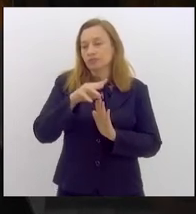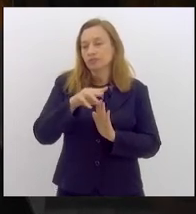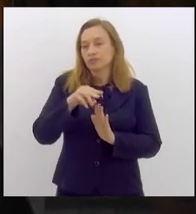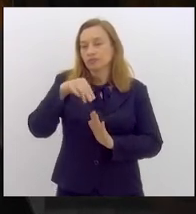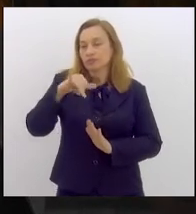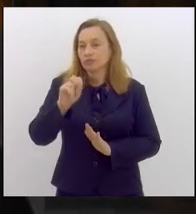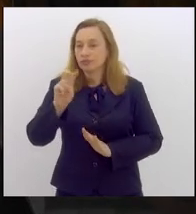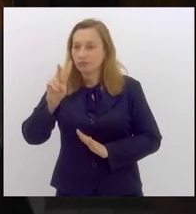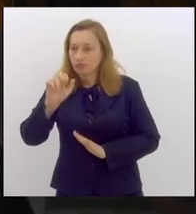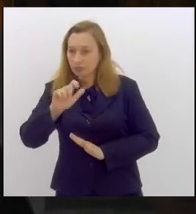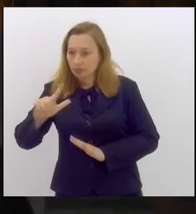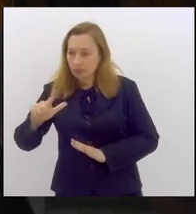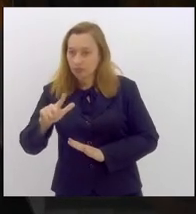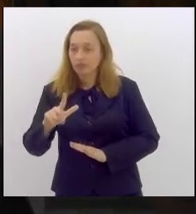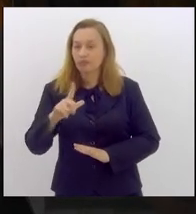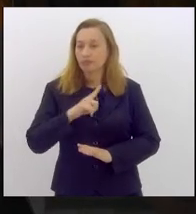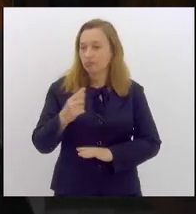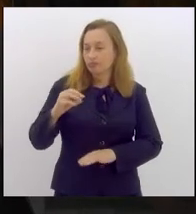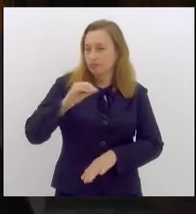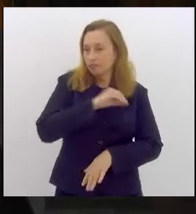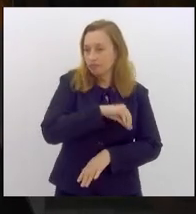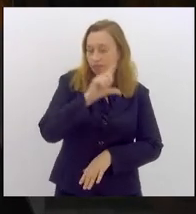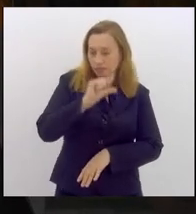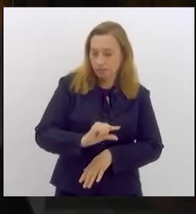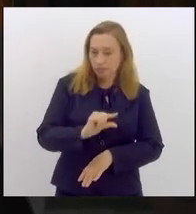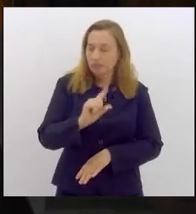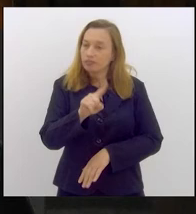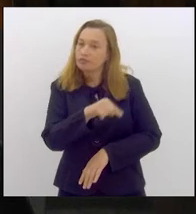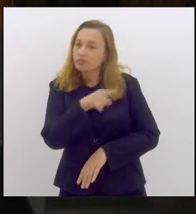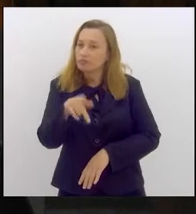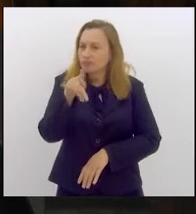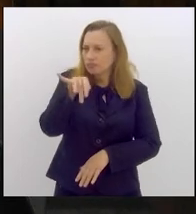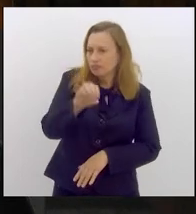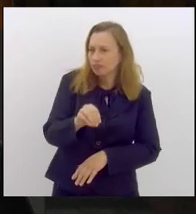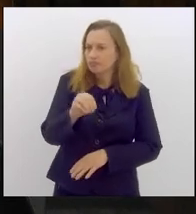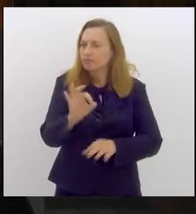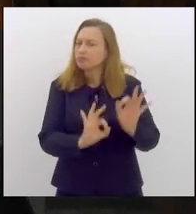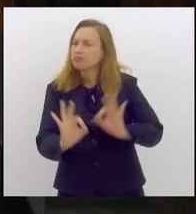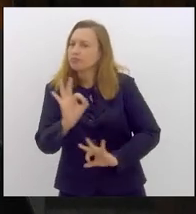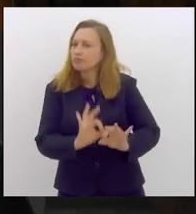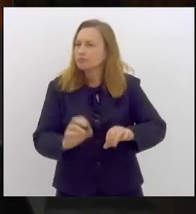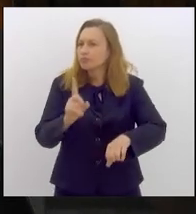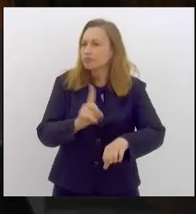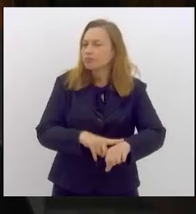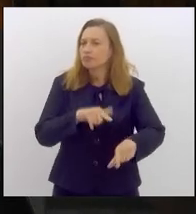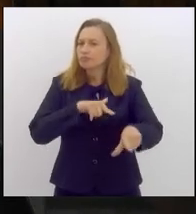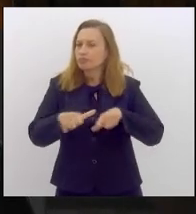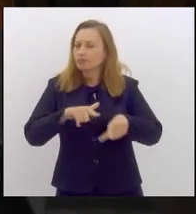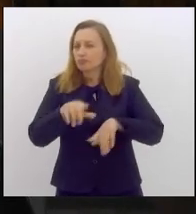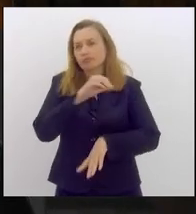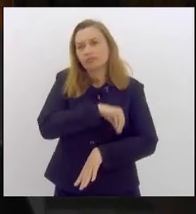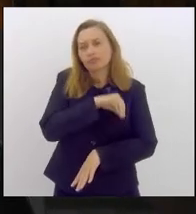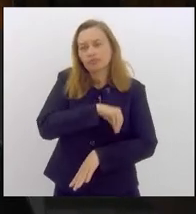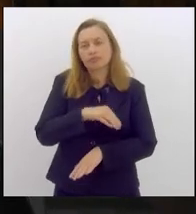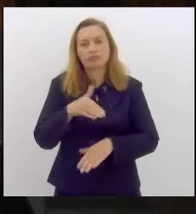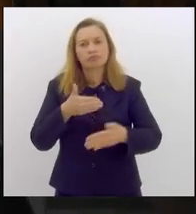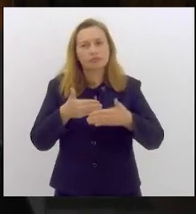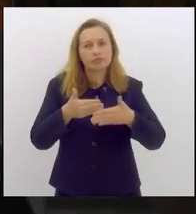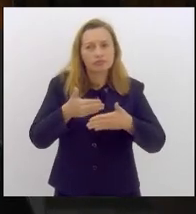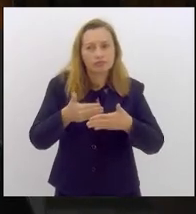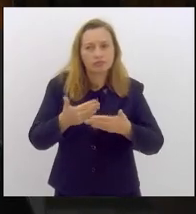rebaixado, excluindo o piso, de alguma forma, do plano de cargos, carreiras e salário. Estão